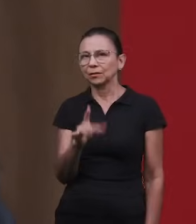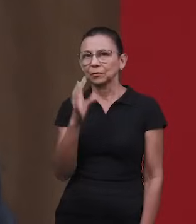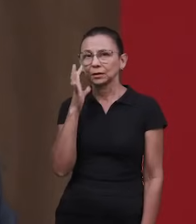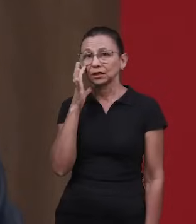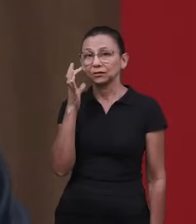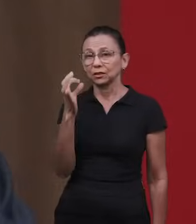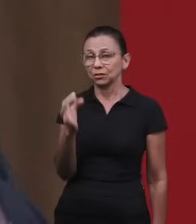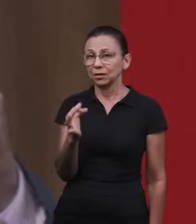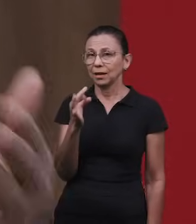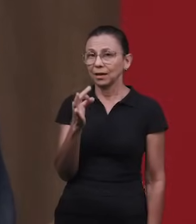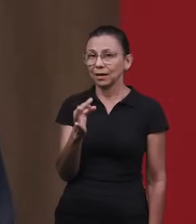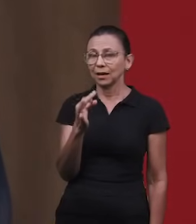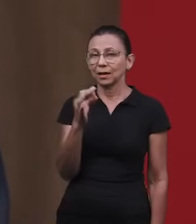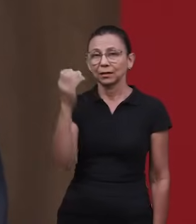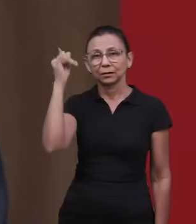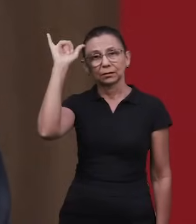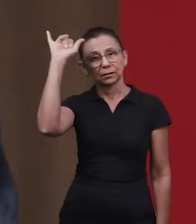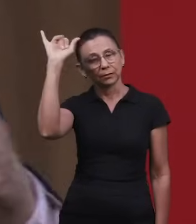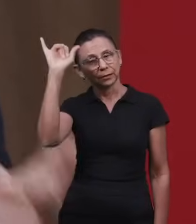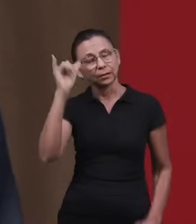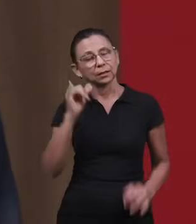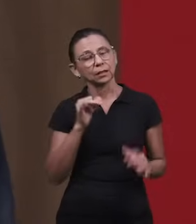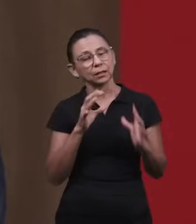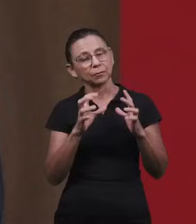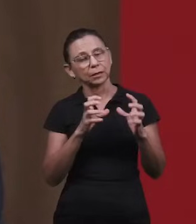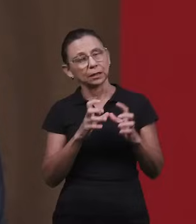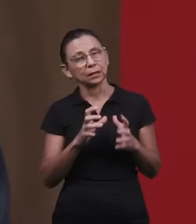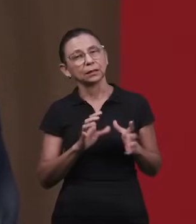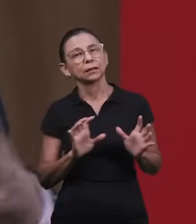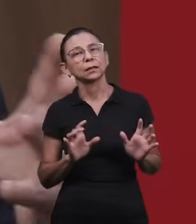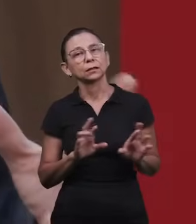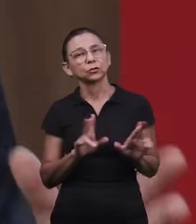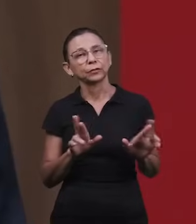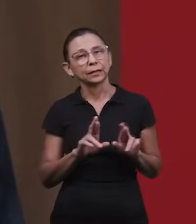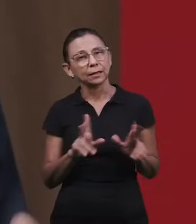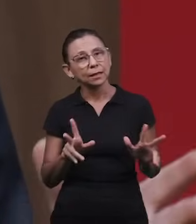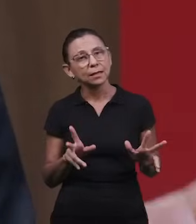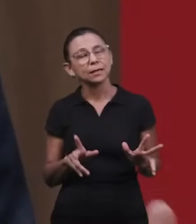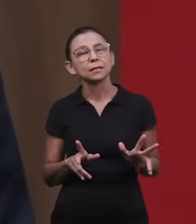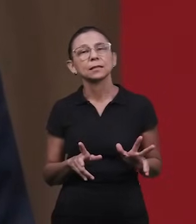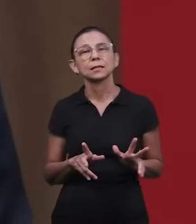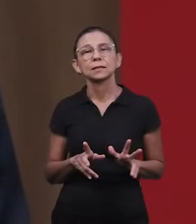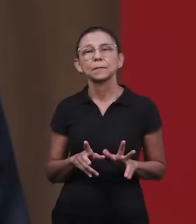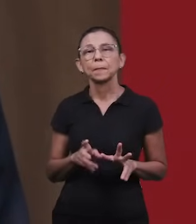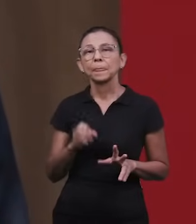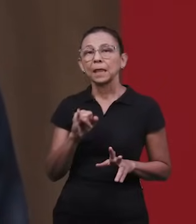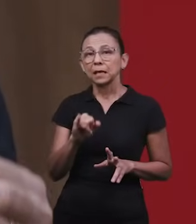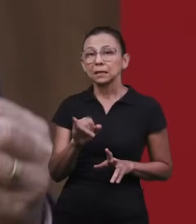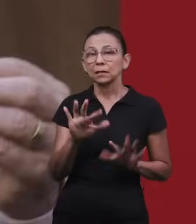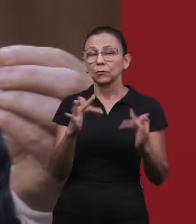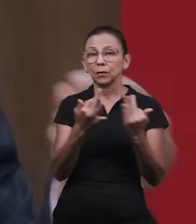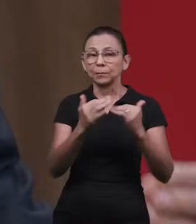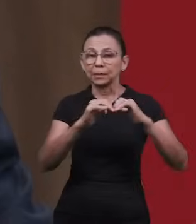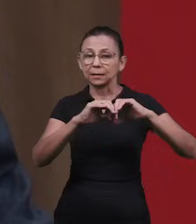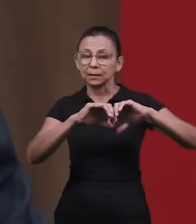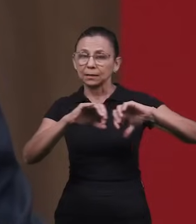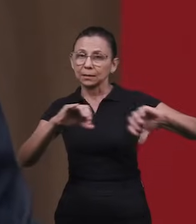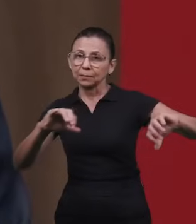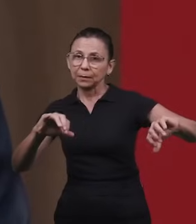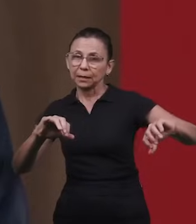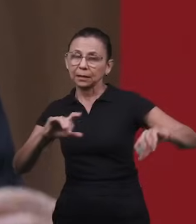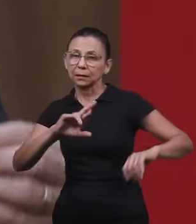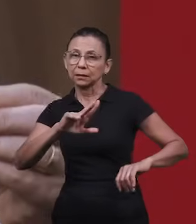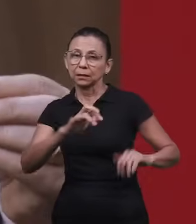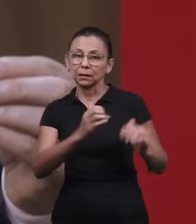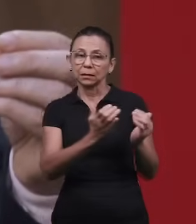vigilante, atento, evitar os conflitos, evitar as diferenças, entender, se o lar é dividido, você vai entender que o seu irmão, ou